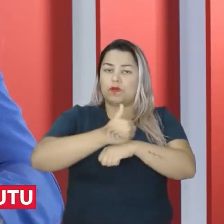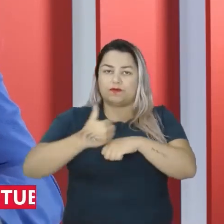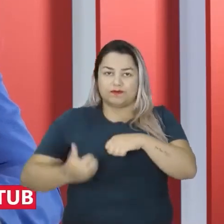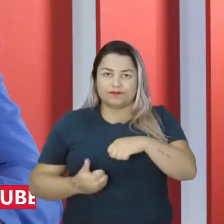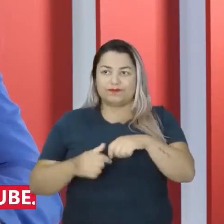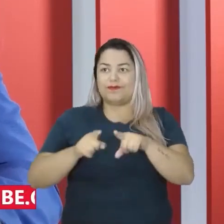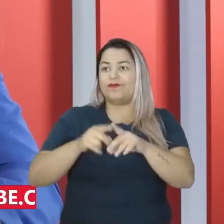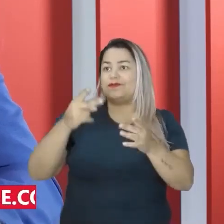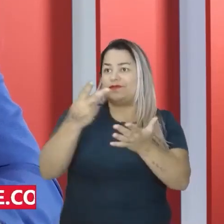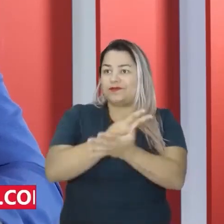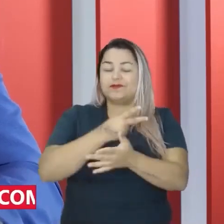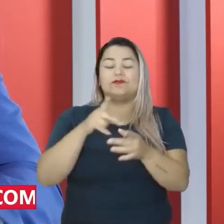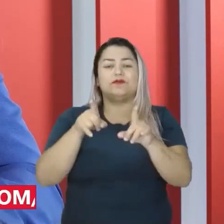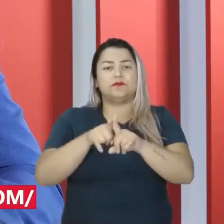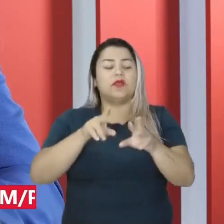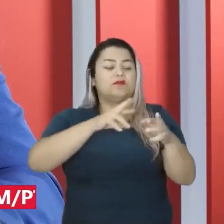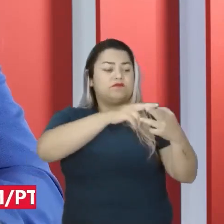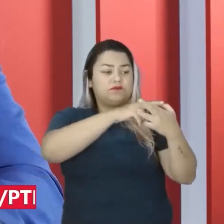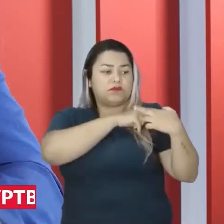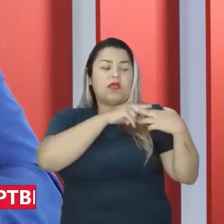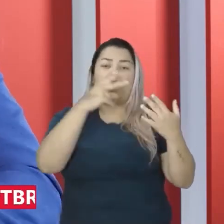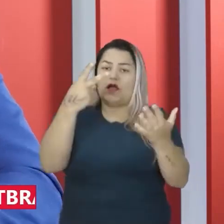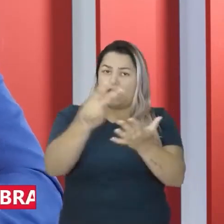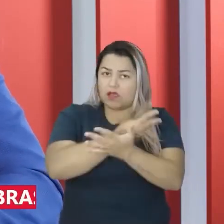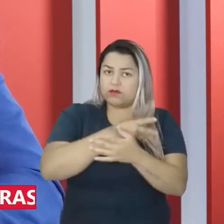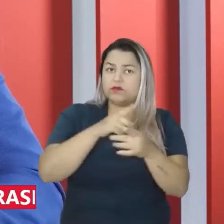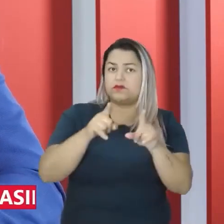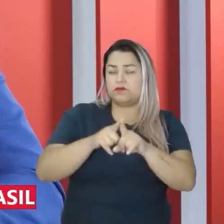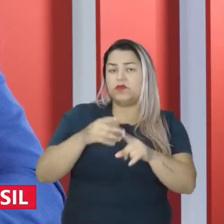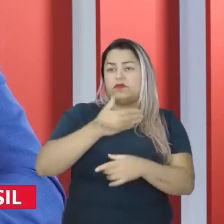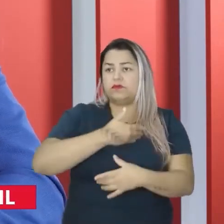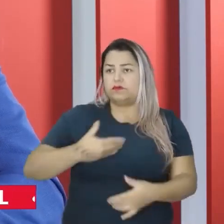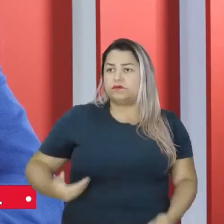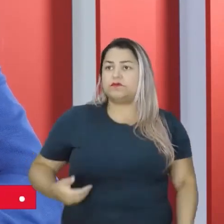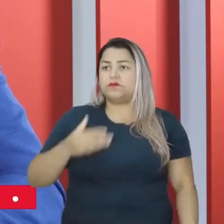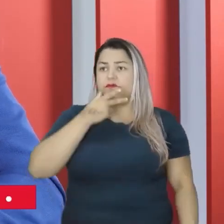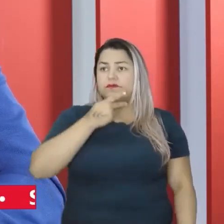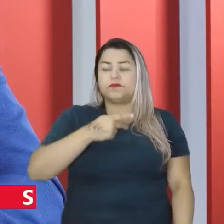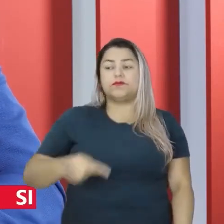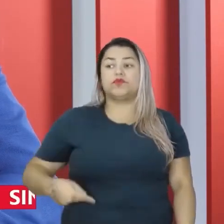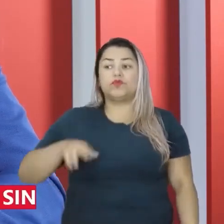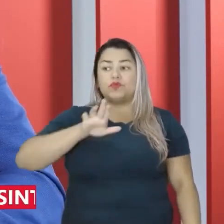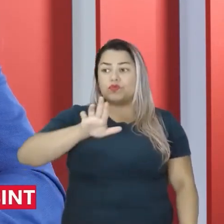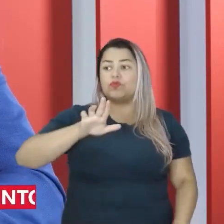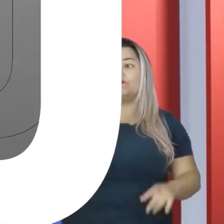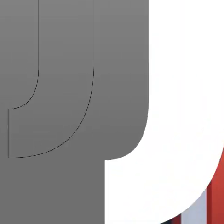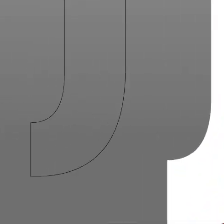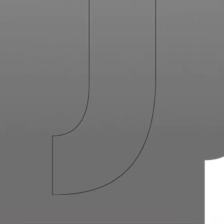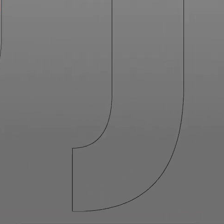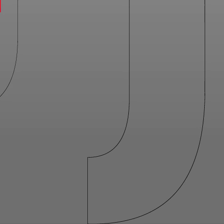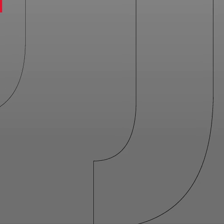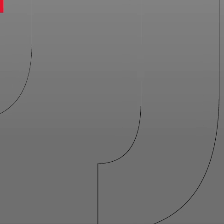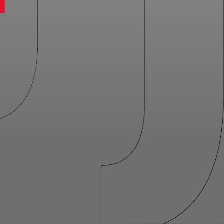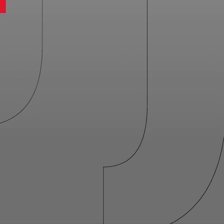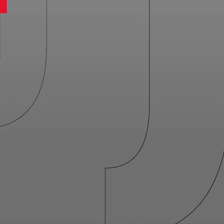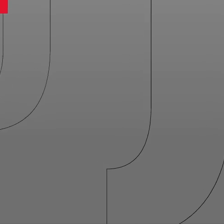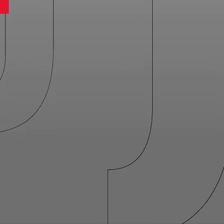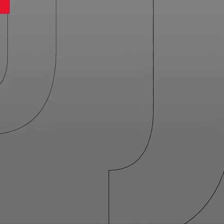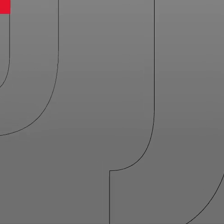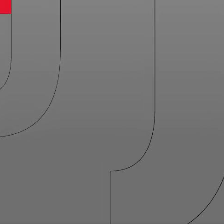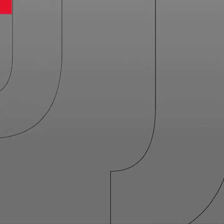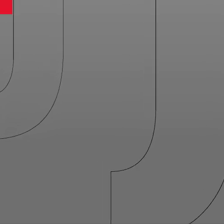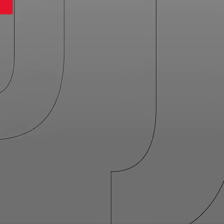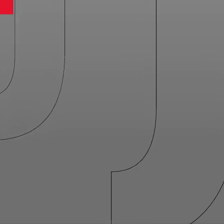a apuração das responsabilidades está acontecendo e o governo do presidente Lula começou com a bola toda.